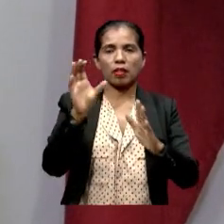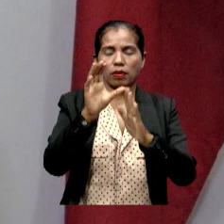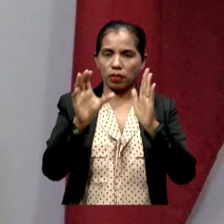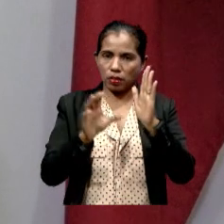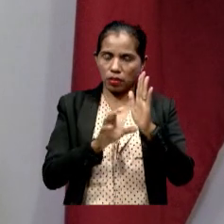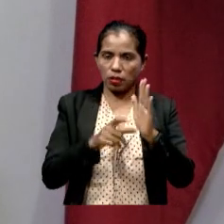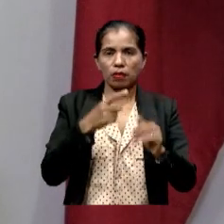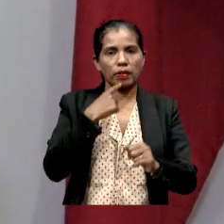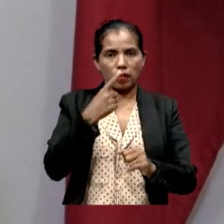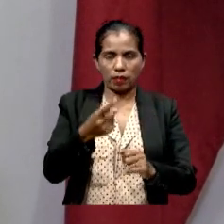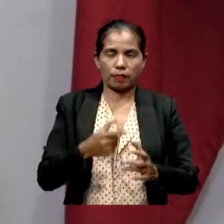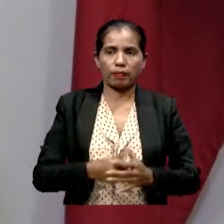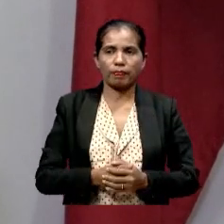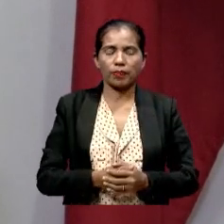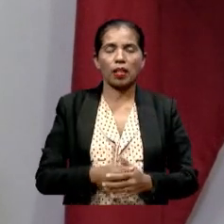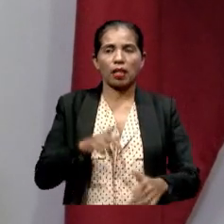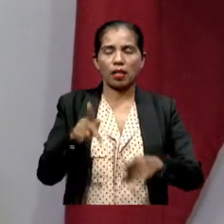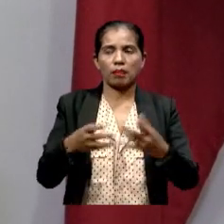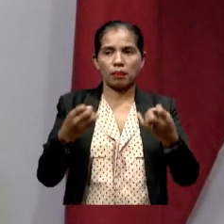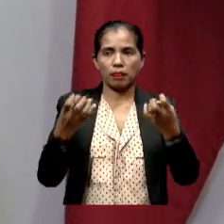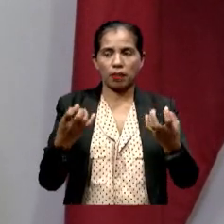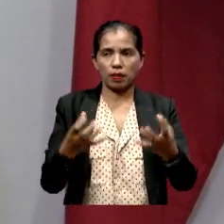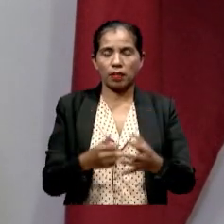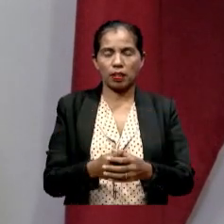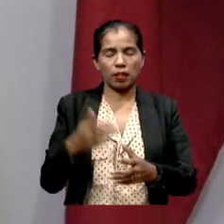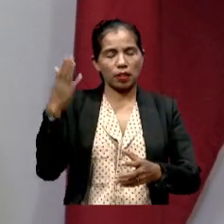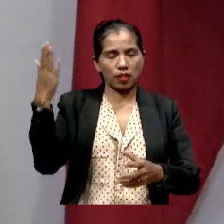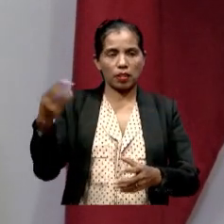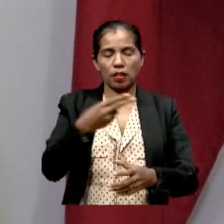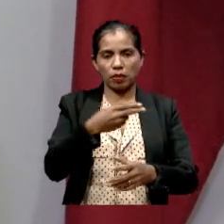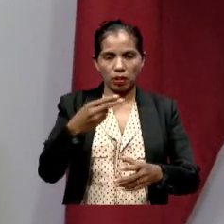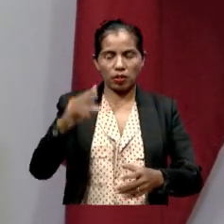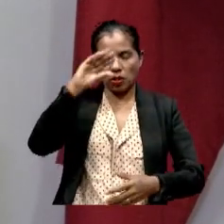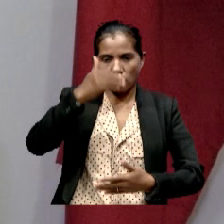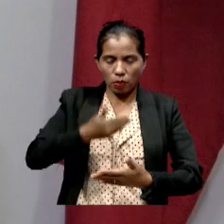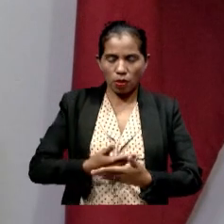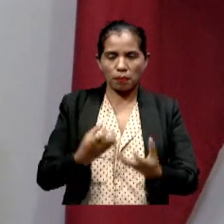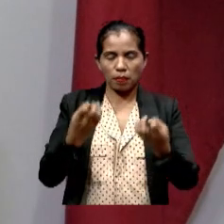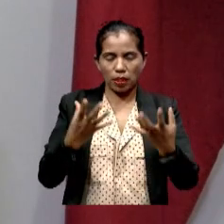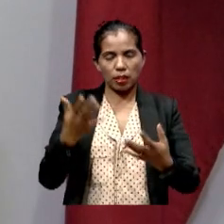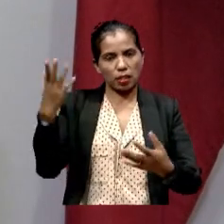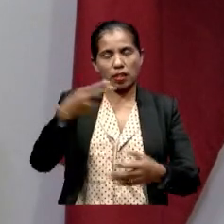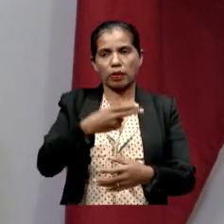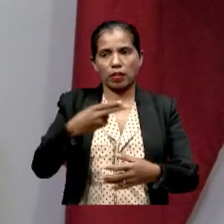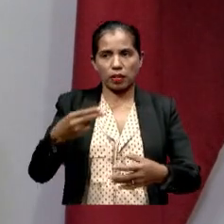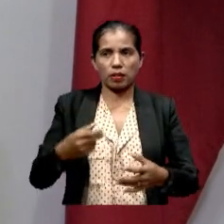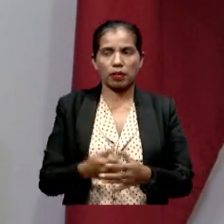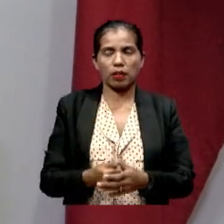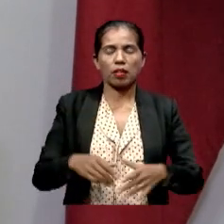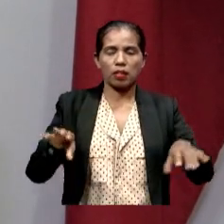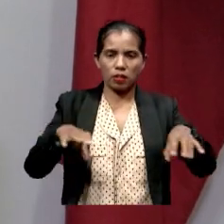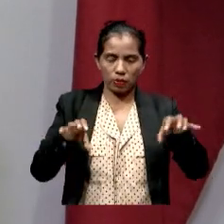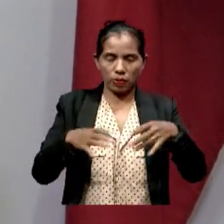tempo. Barak e a Tiona Abut e a Indonésia, o ano do Bukeira na Vá, bem o então, serviço na